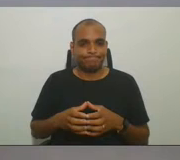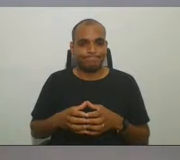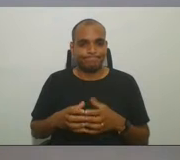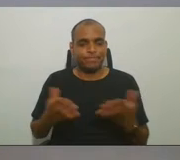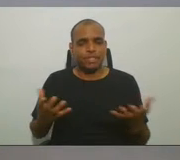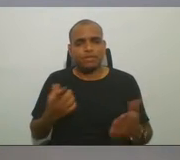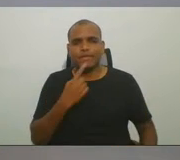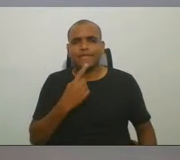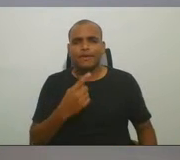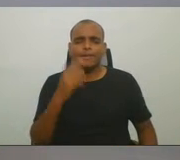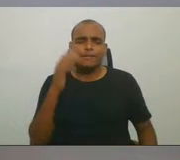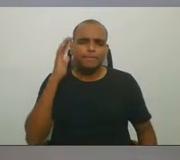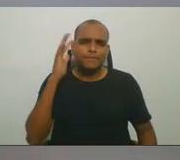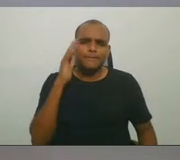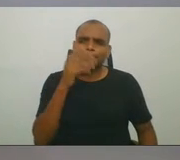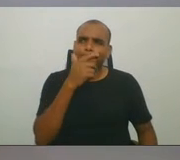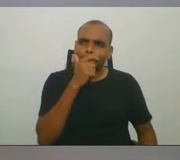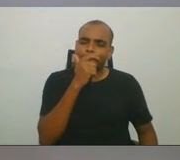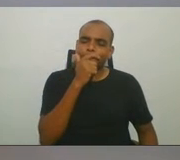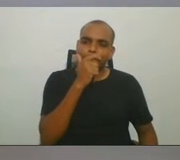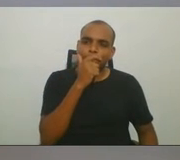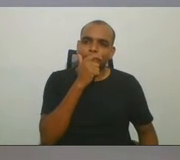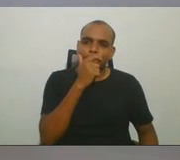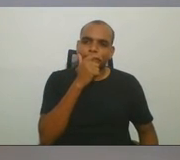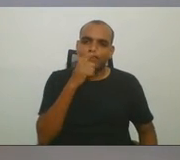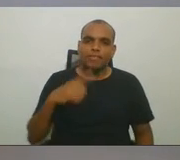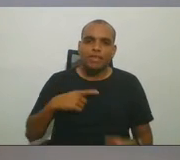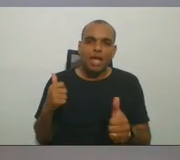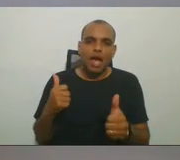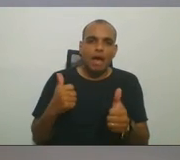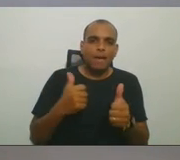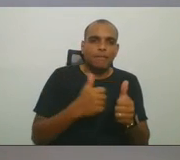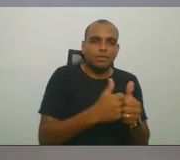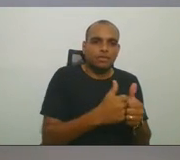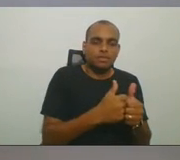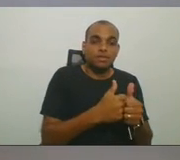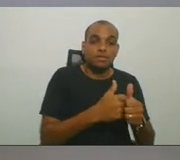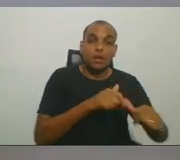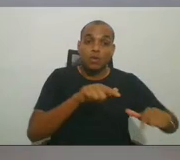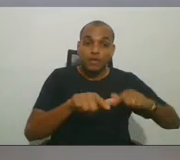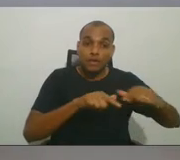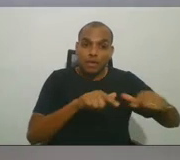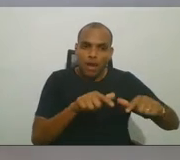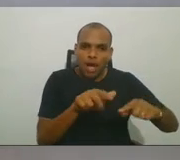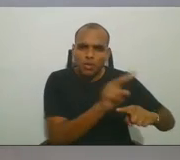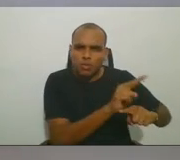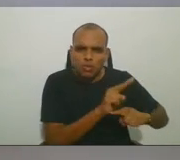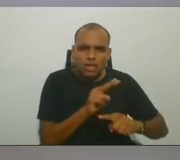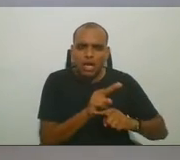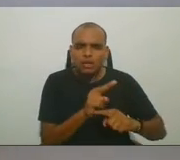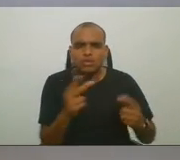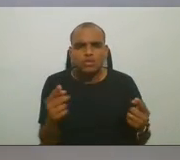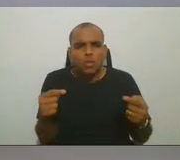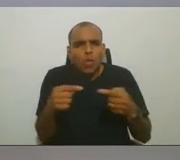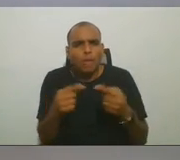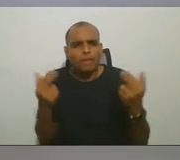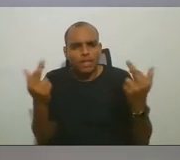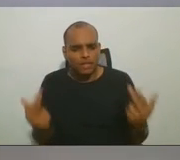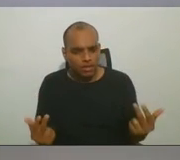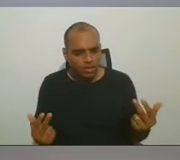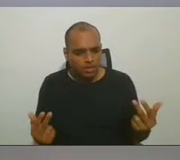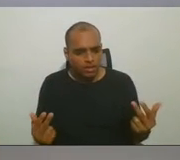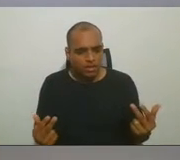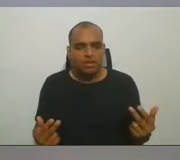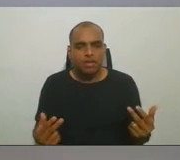Dito isso, eu acho que tem uma colocação, uma aproximação com o trabalho de cuidados que vai nesse sentido. Então, nós temos,